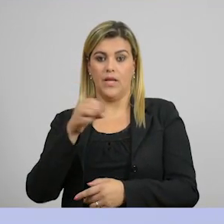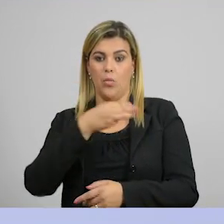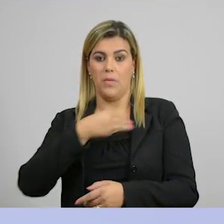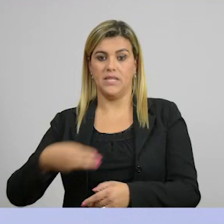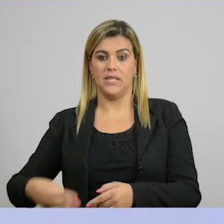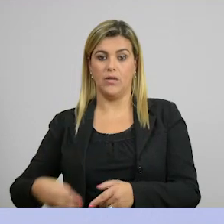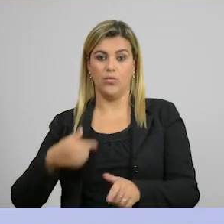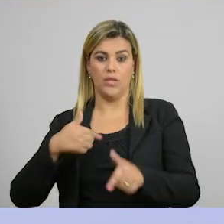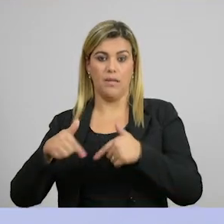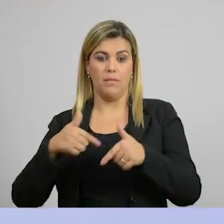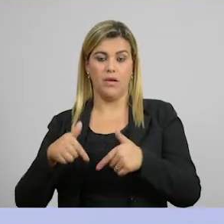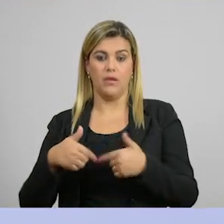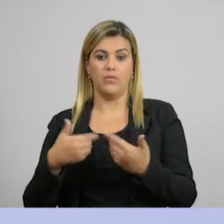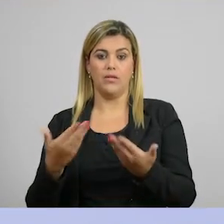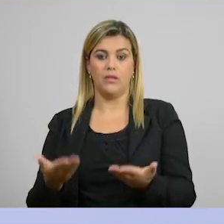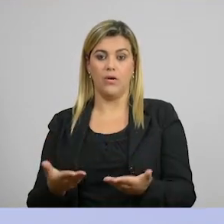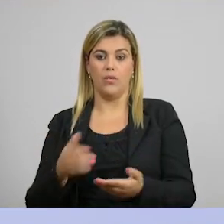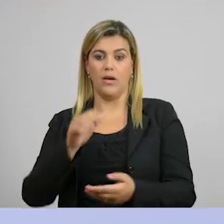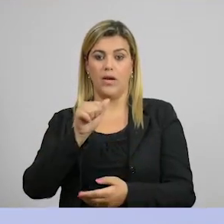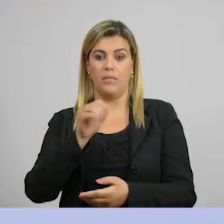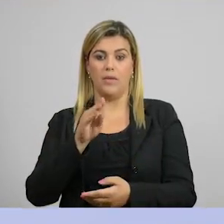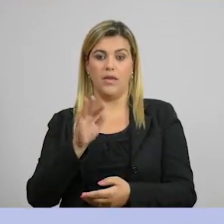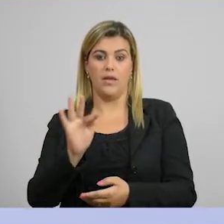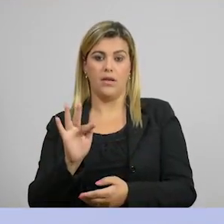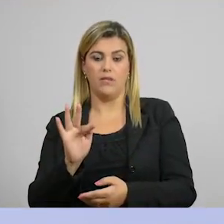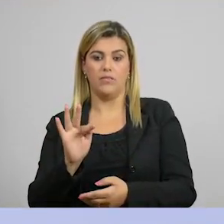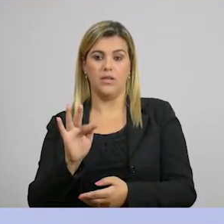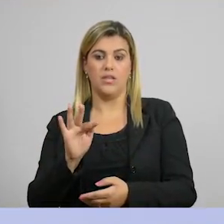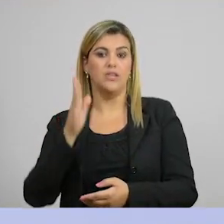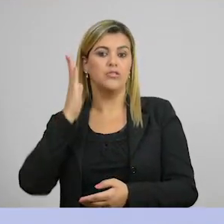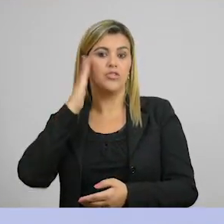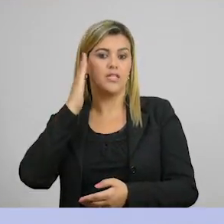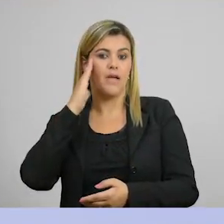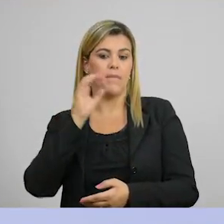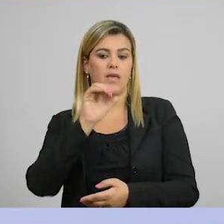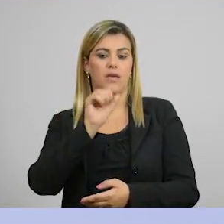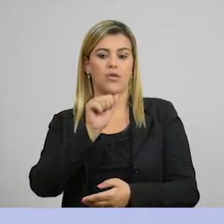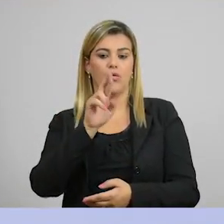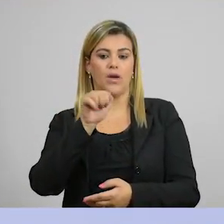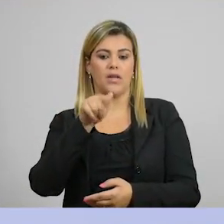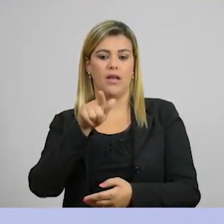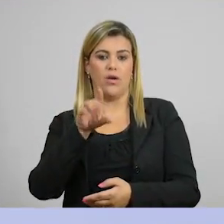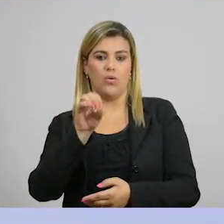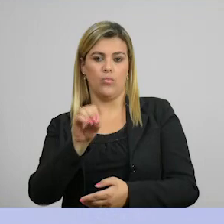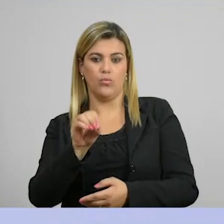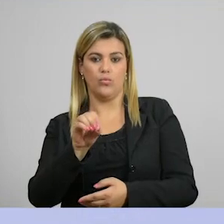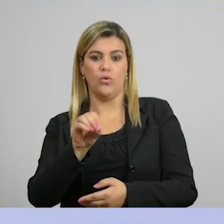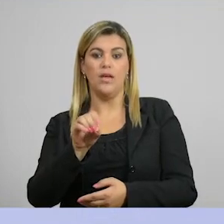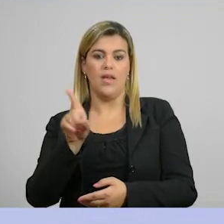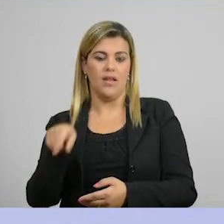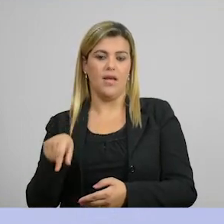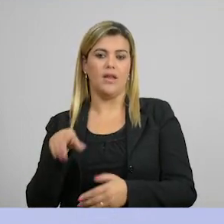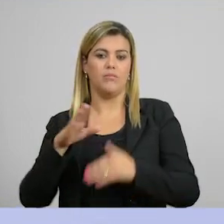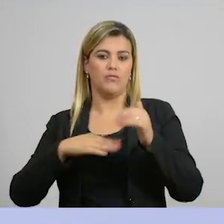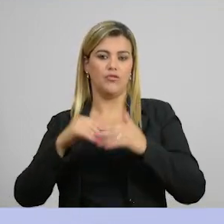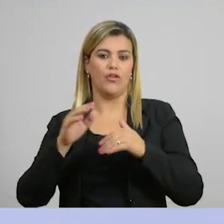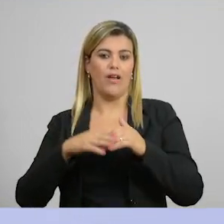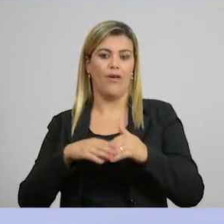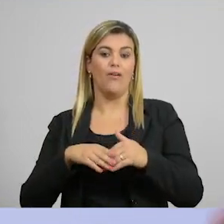para o Ministério do Trabalho, a ABF falava de todas as suas regionais, sabia que o Arnaldo Prieto era jogador de vôlei